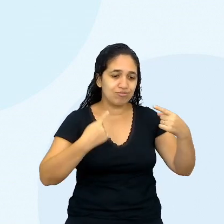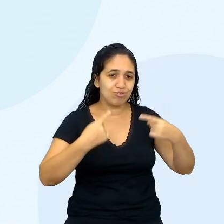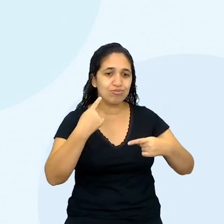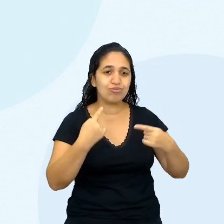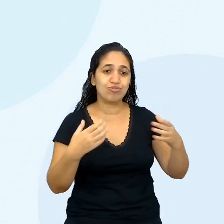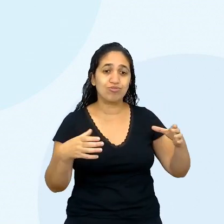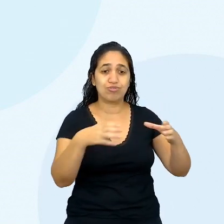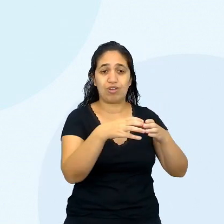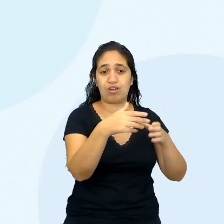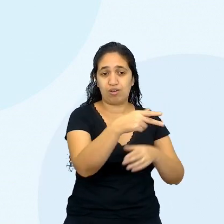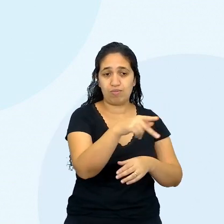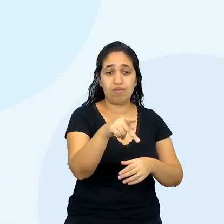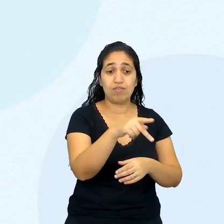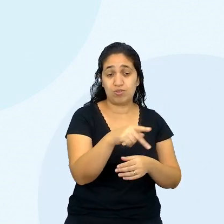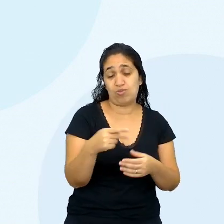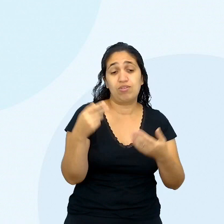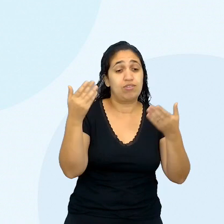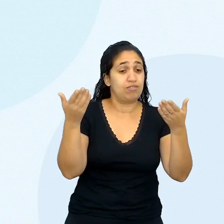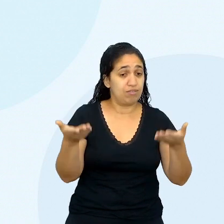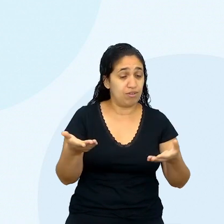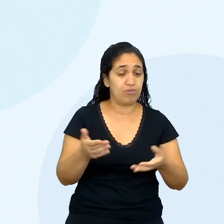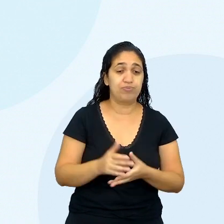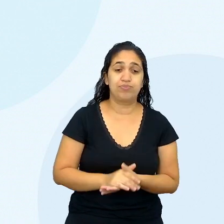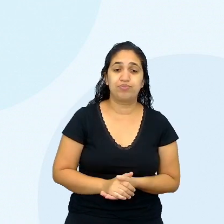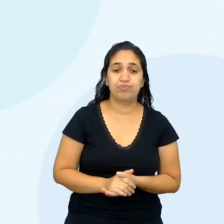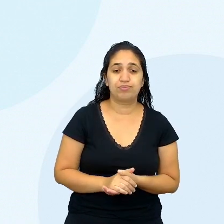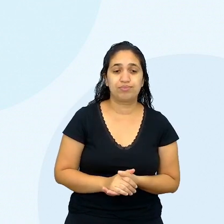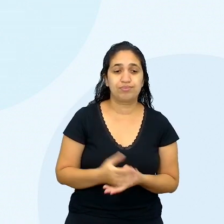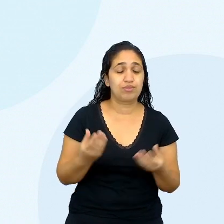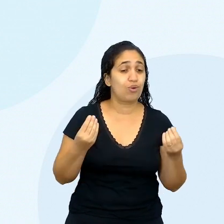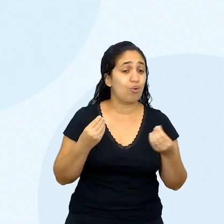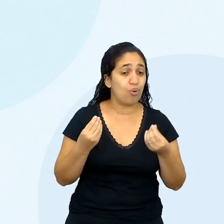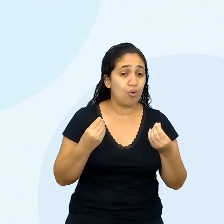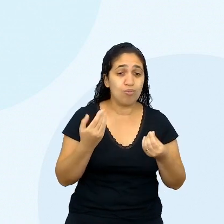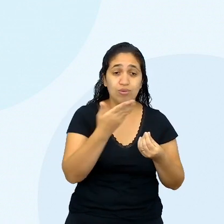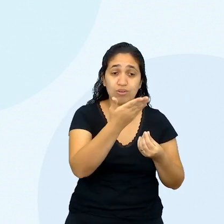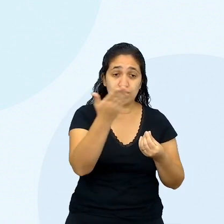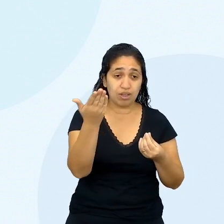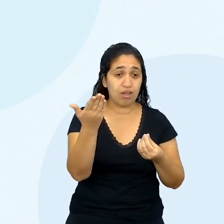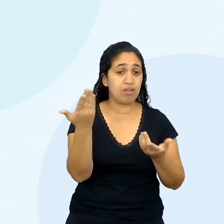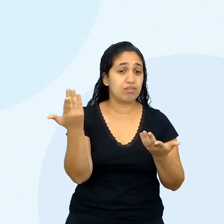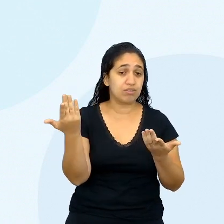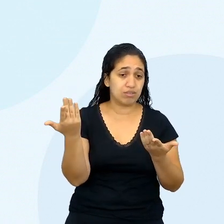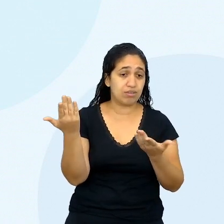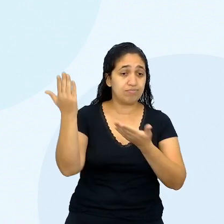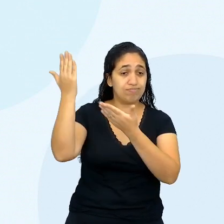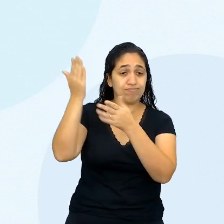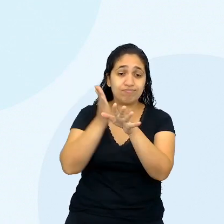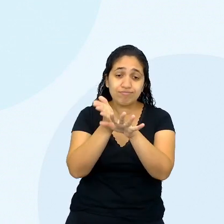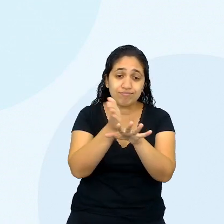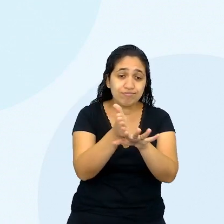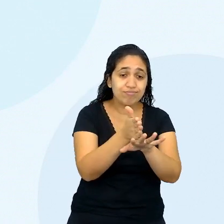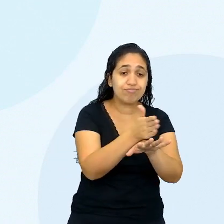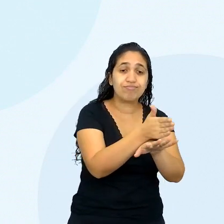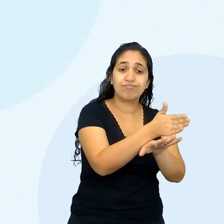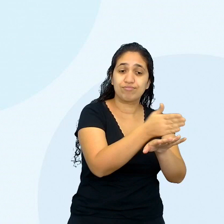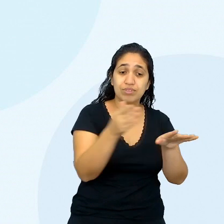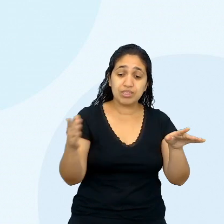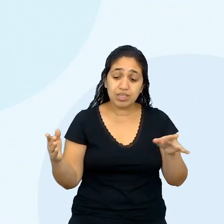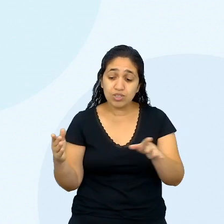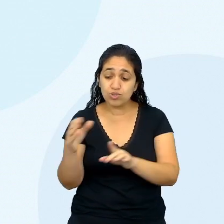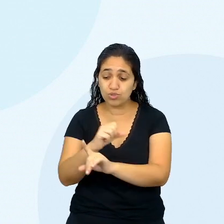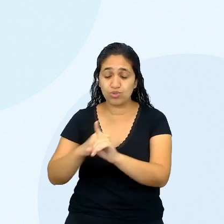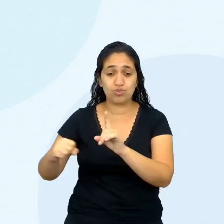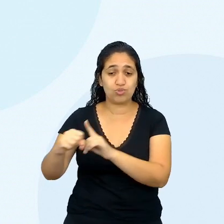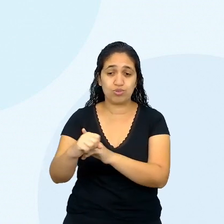professores. E é isso, então não tem como nessa questão aí de envolver vários segmentos não integrar a sociedade. Esse é